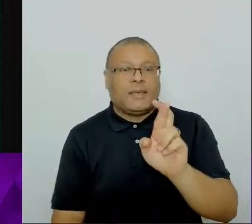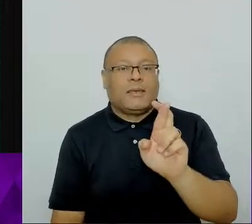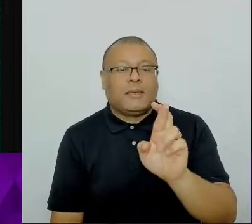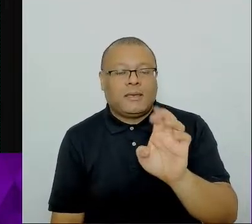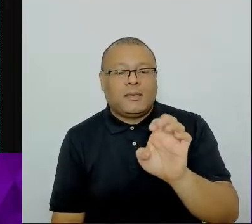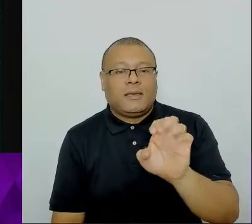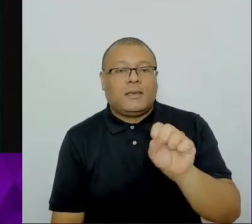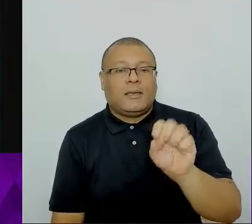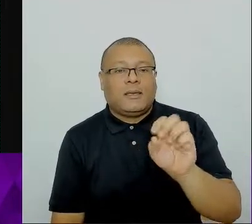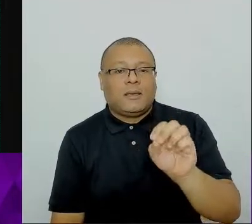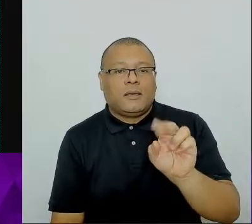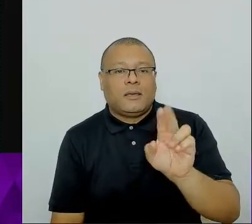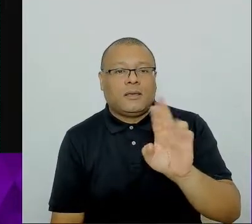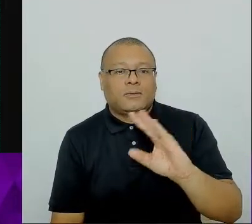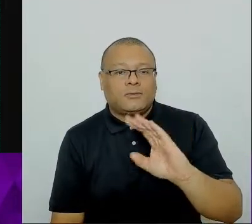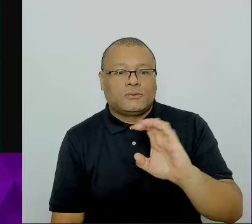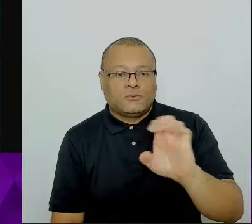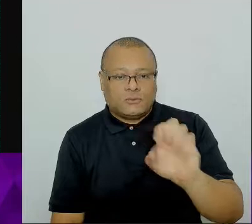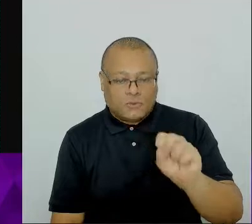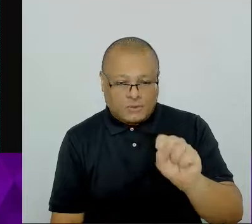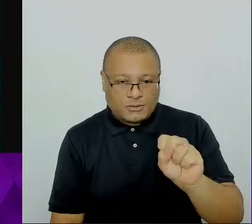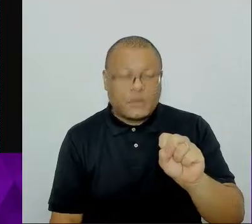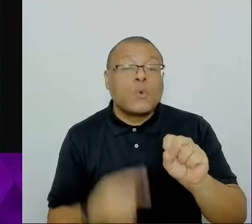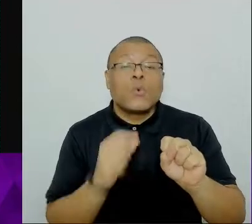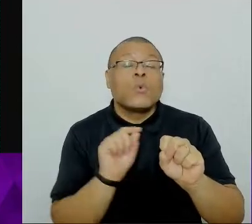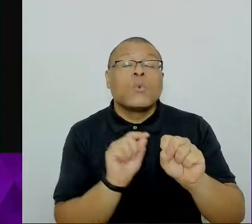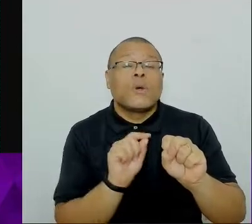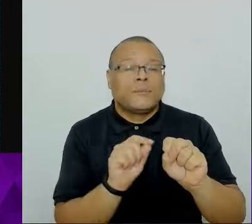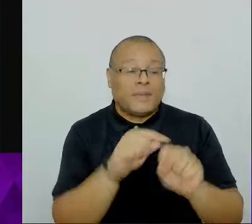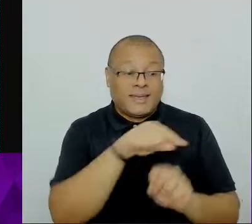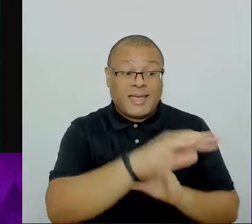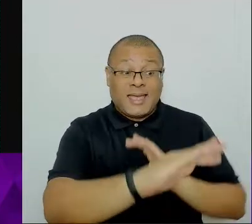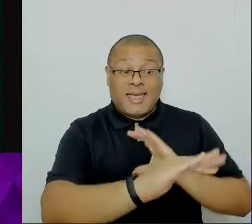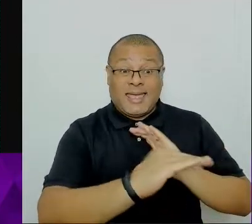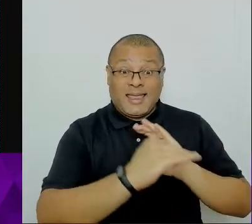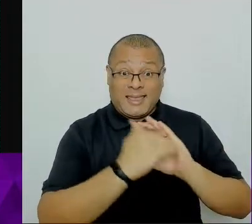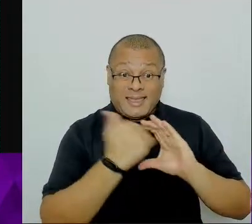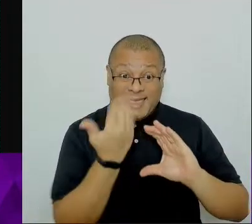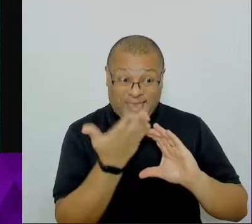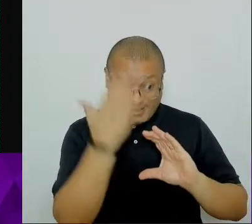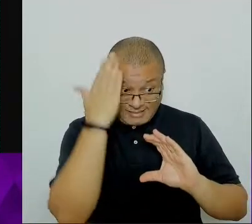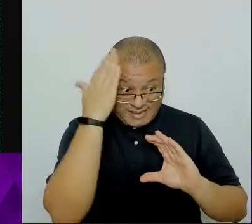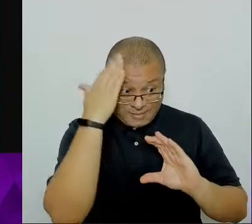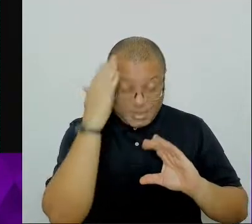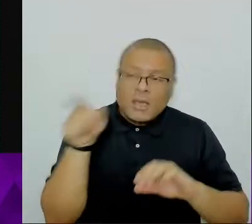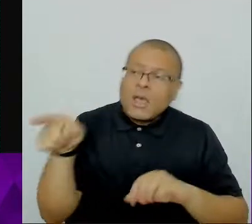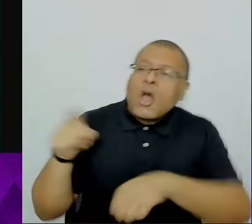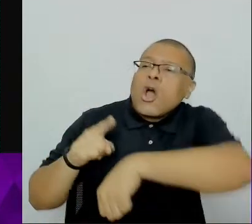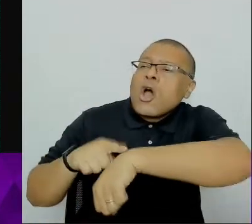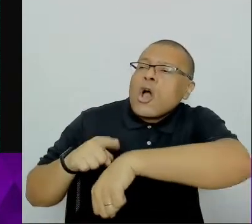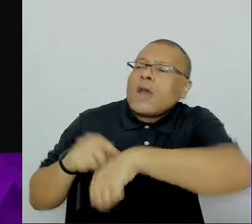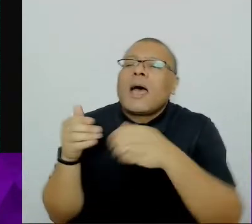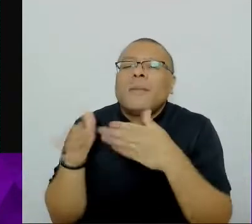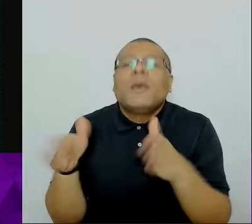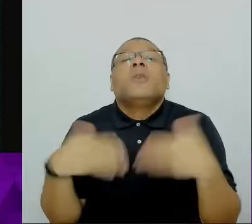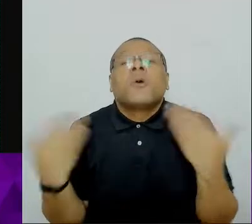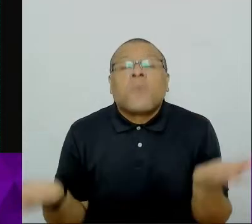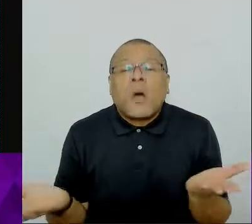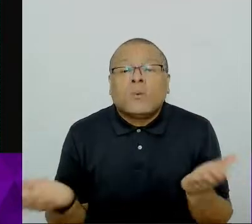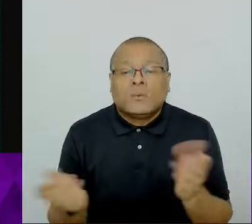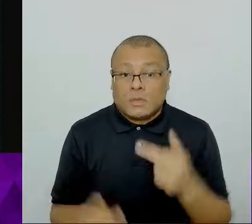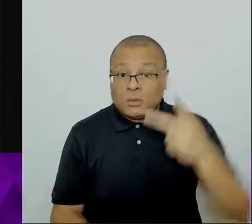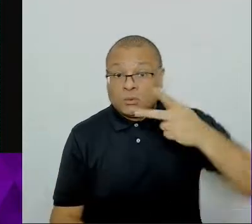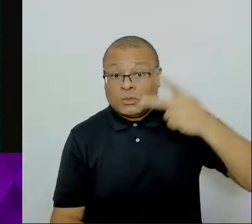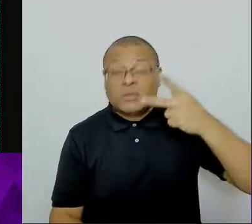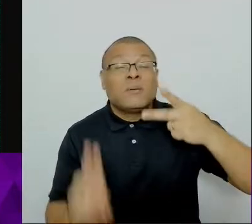já teria um recurso para acessar, um endpoint para acessar os médicos disponíveis, um recurso para acessar as consultas disponíveis. Mas a gente ainda não estaria